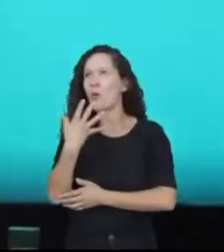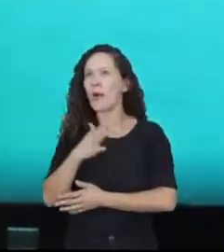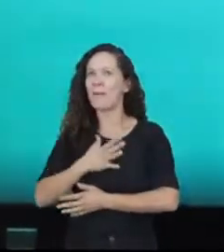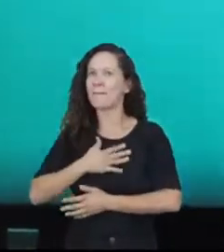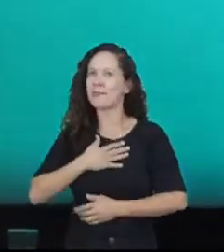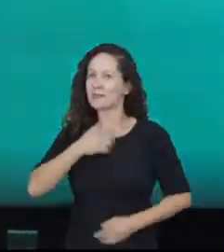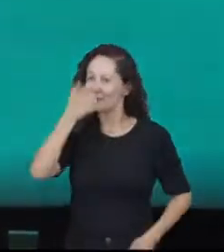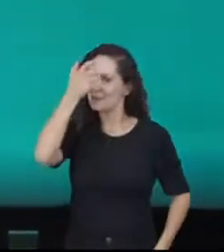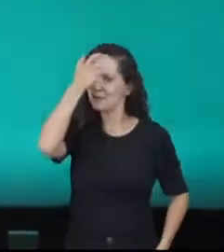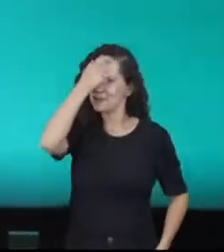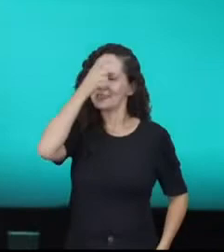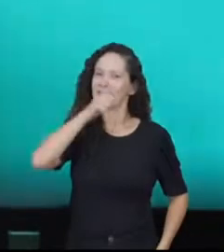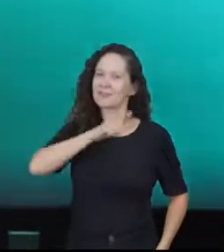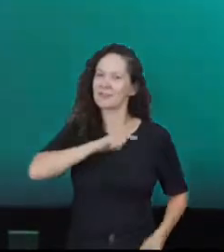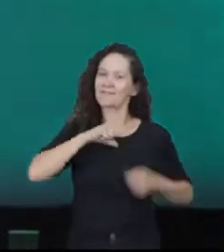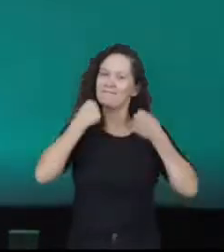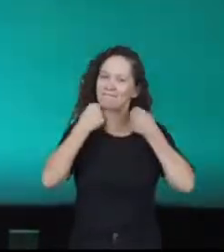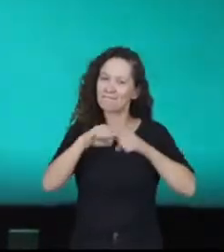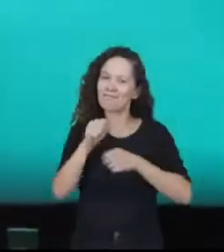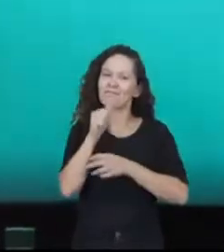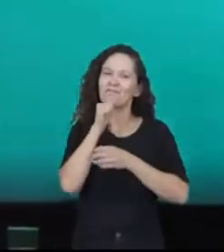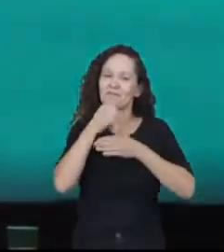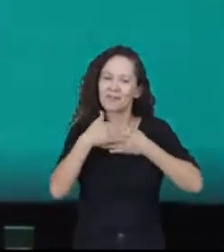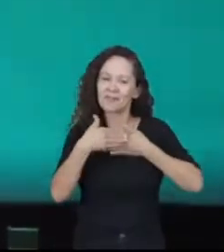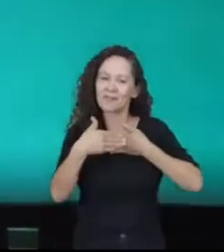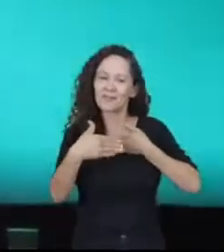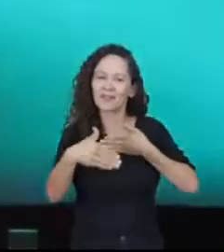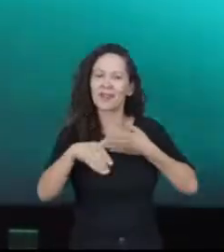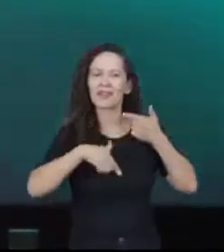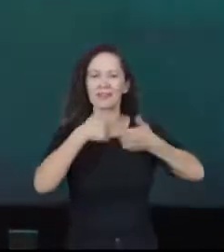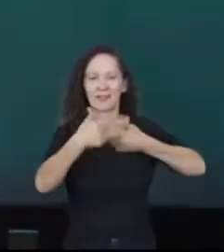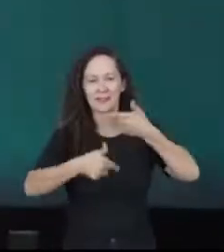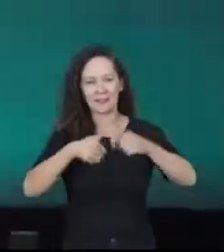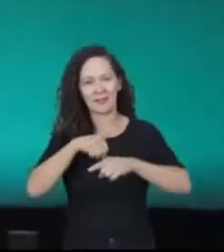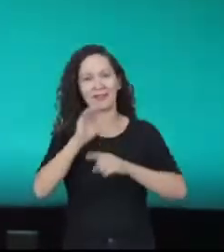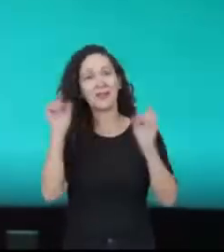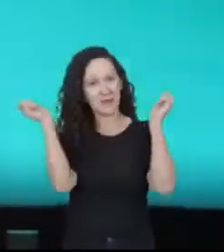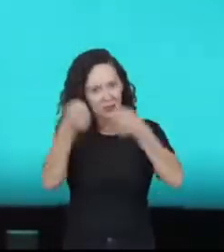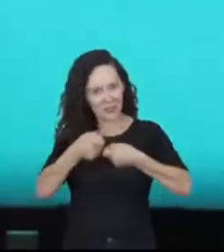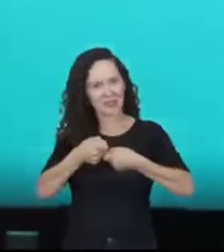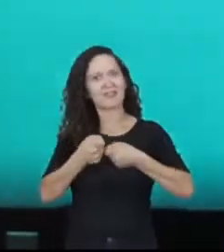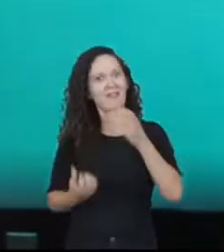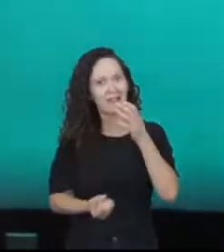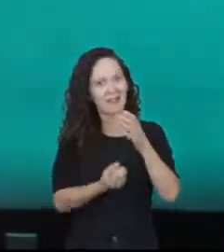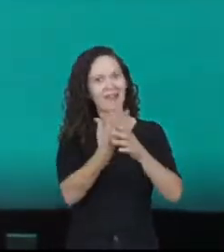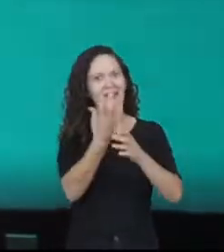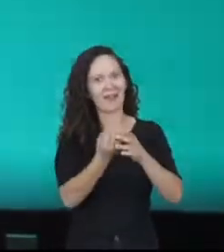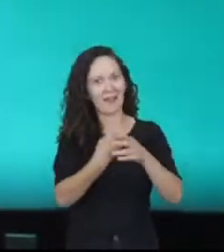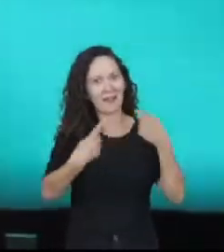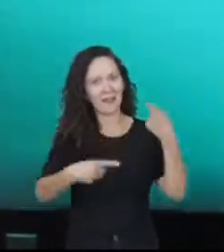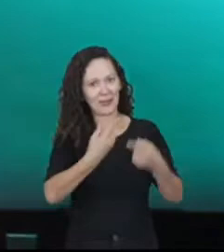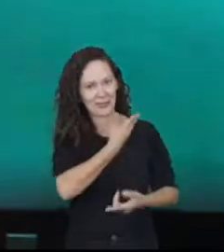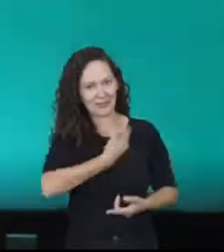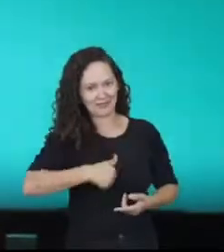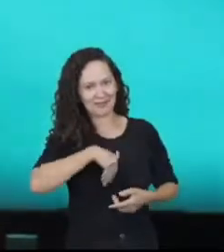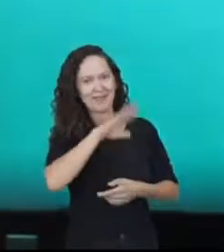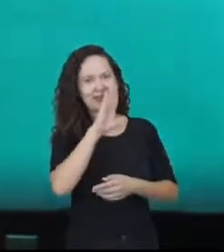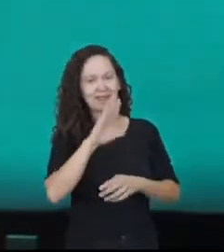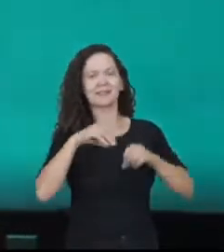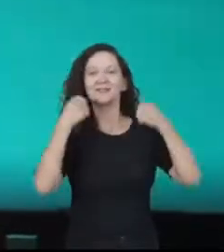ainda é preciso e é possível fazer muito mais. Precisamos,